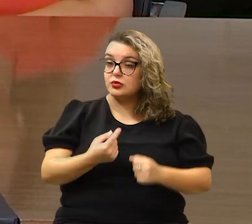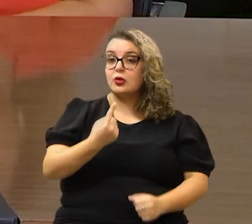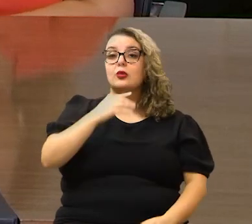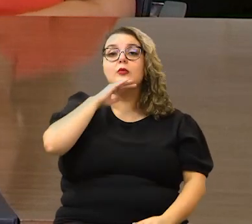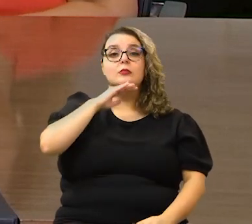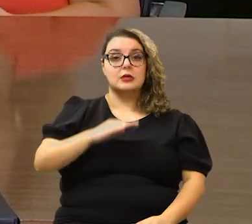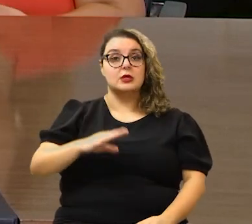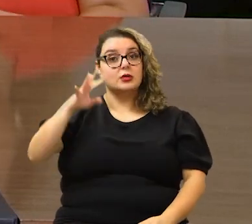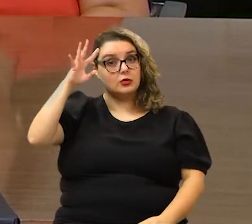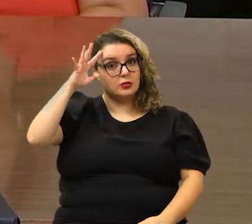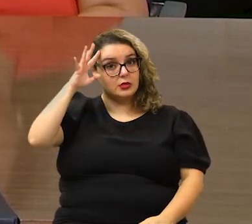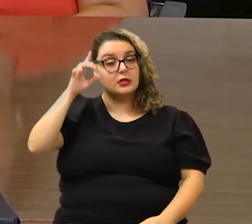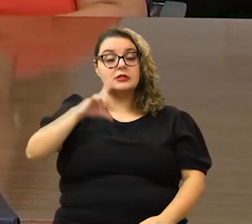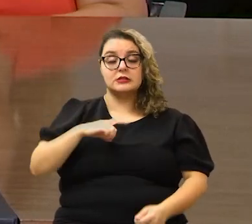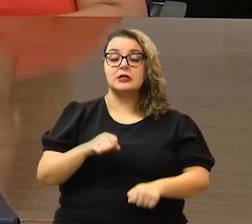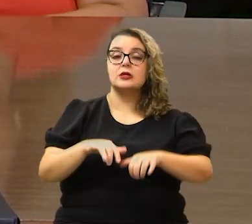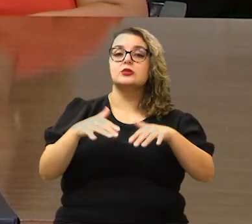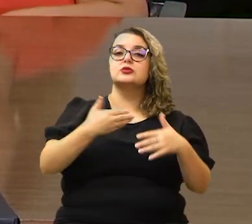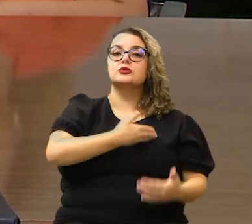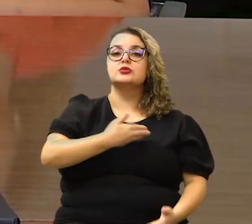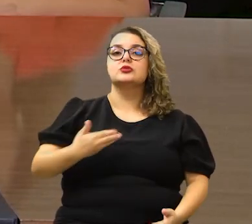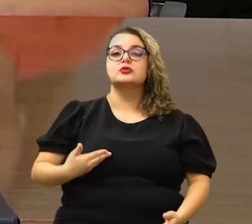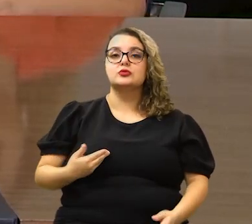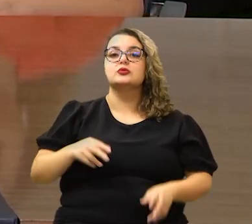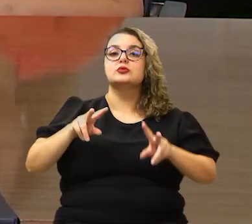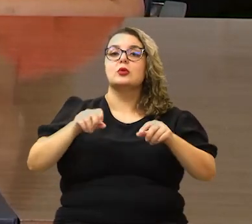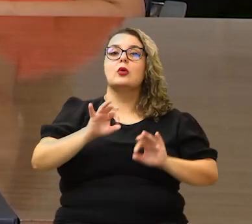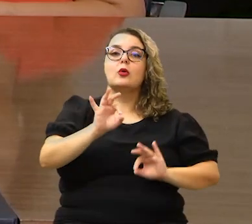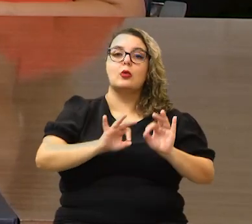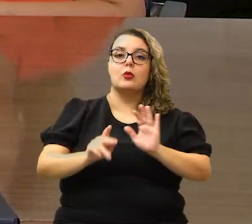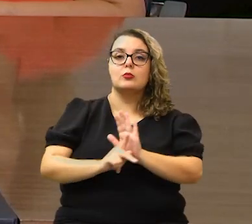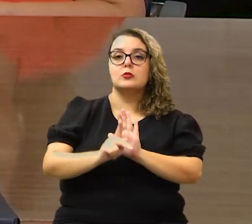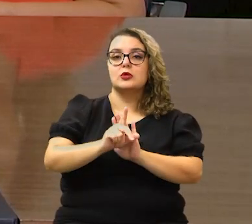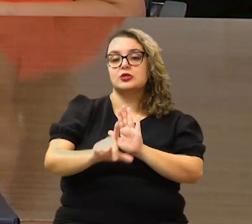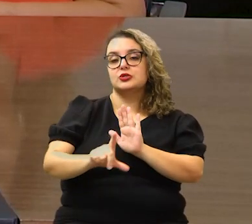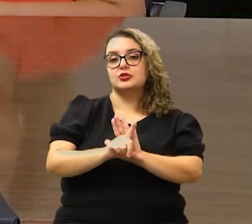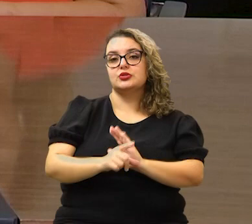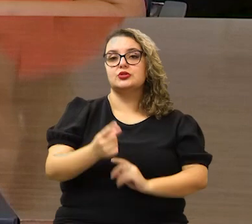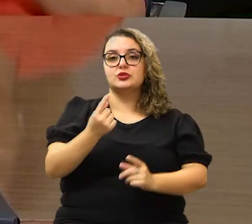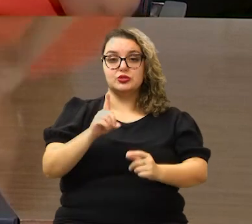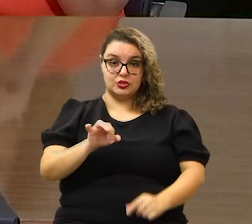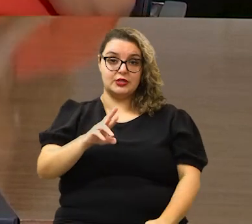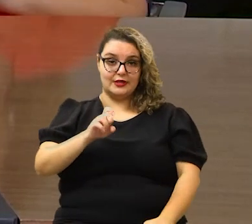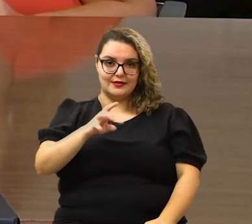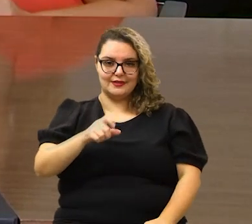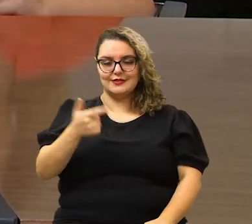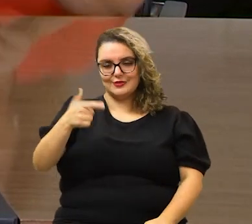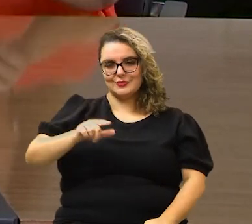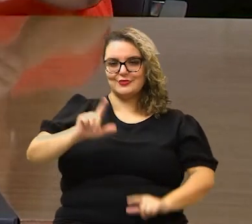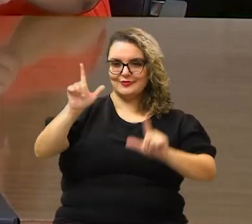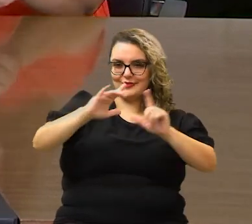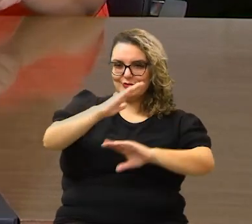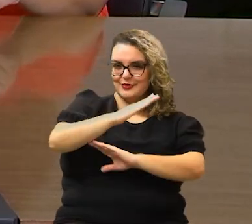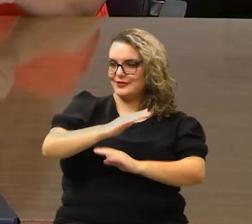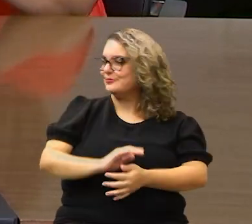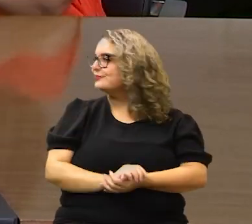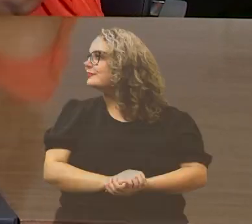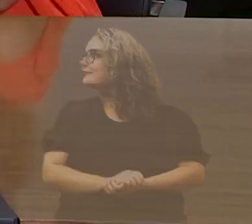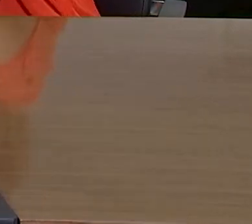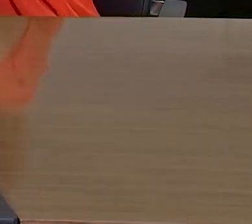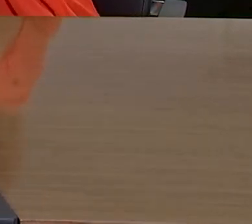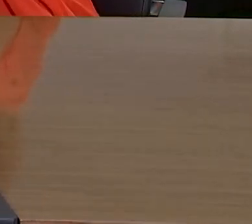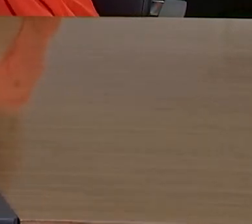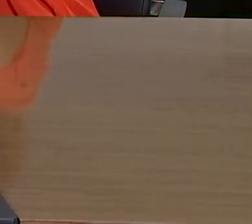convite. 1h da tarde, quarta-feira, tem audiência pública sobre o projeto de lei de diretrizes orçamentárias. Continue com a TV Câmara.